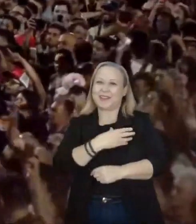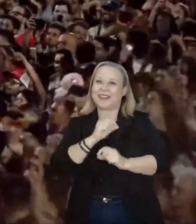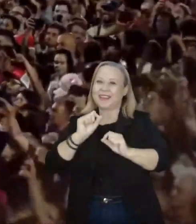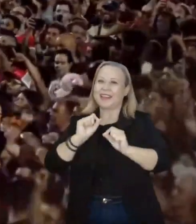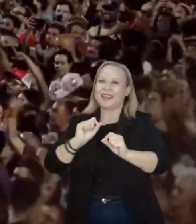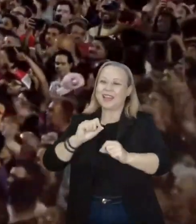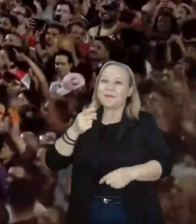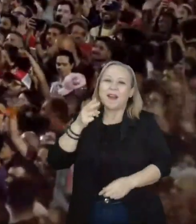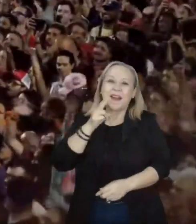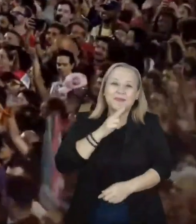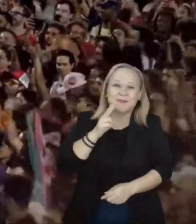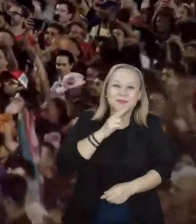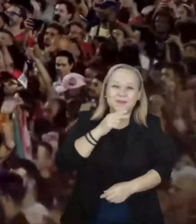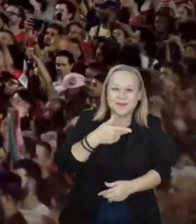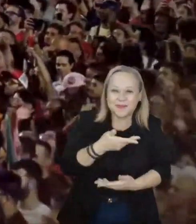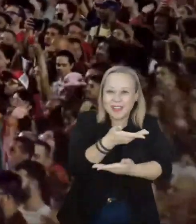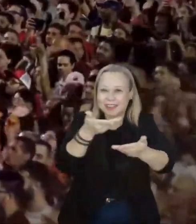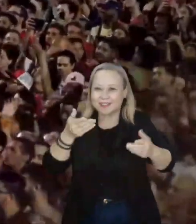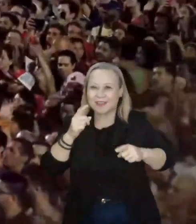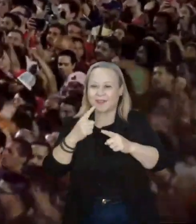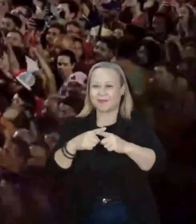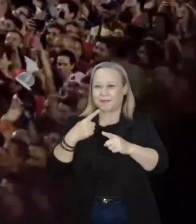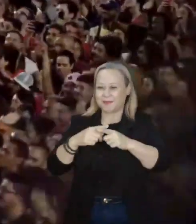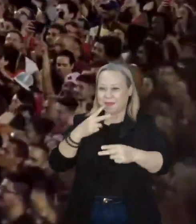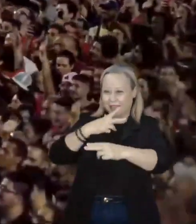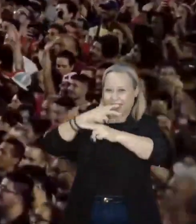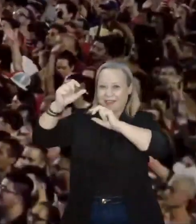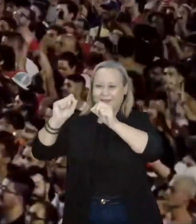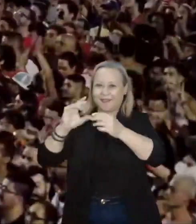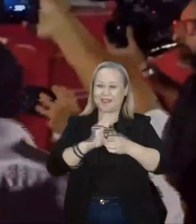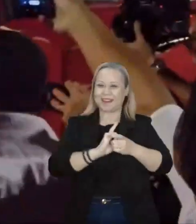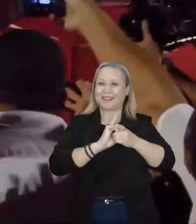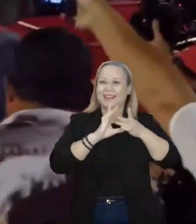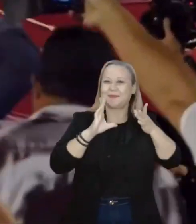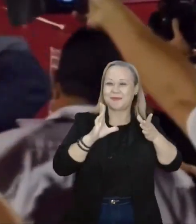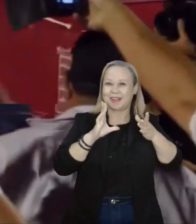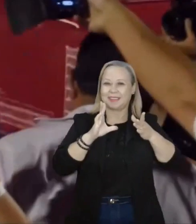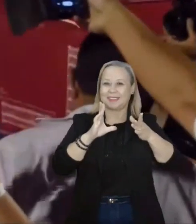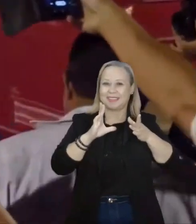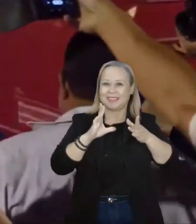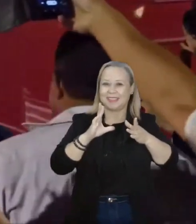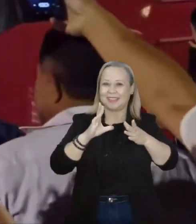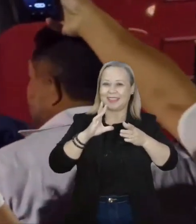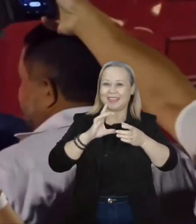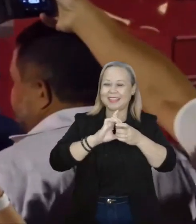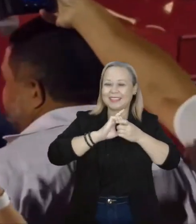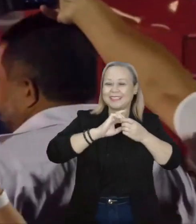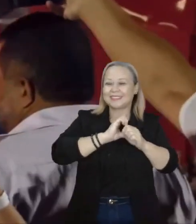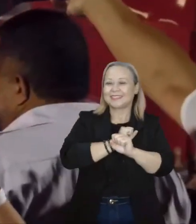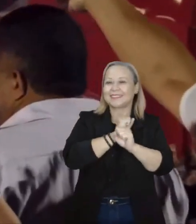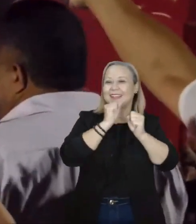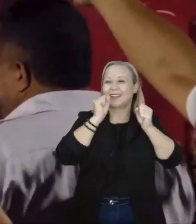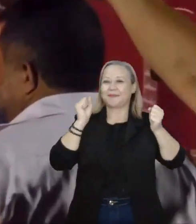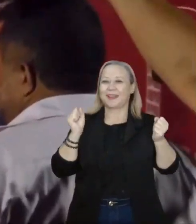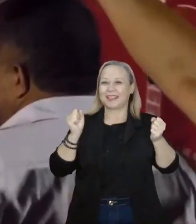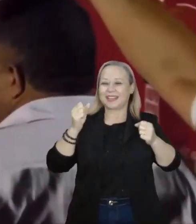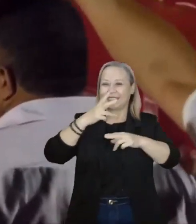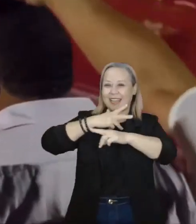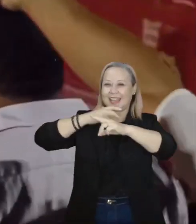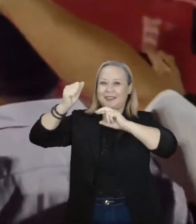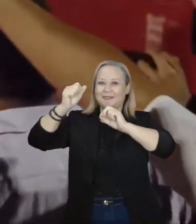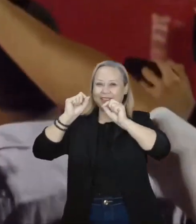de vocês. Porque a vitória da democracia, da liberdade, é a vitória